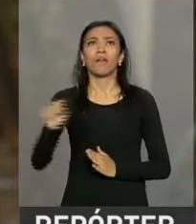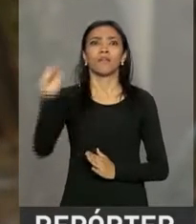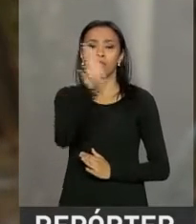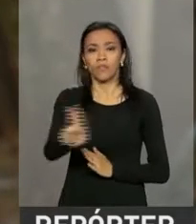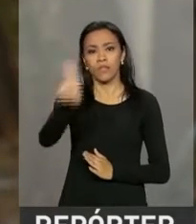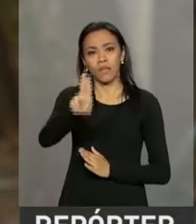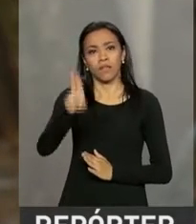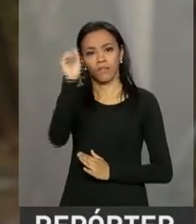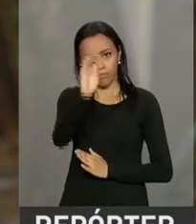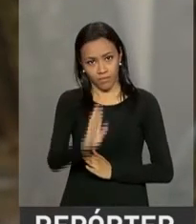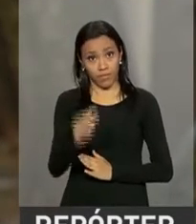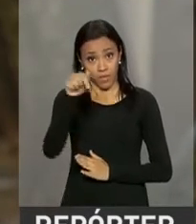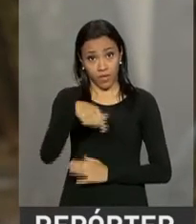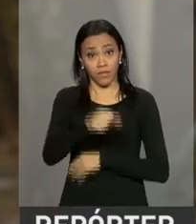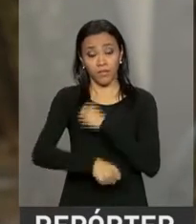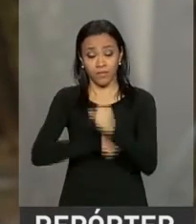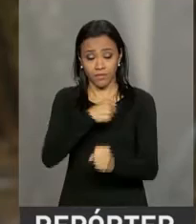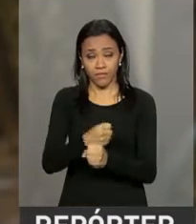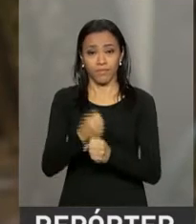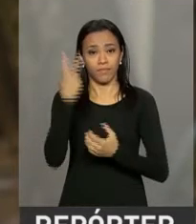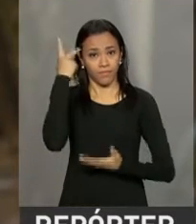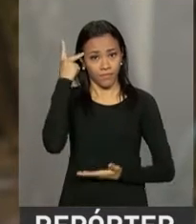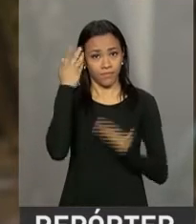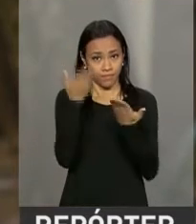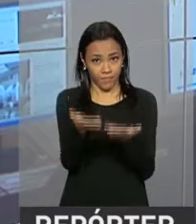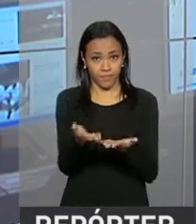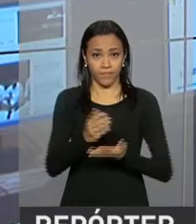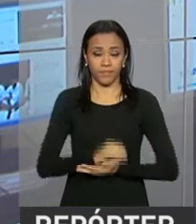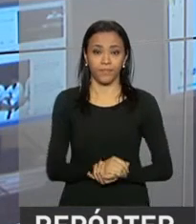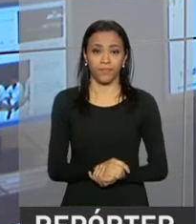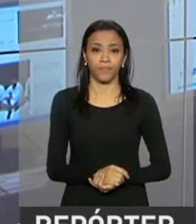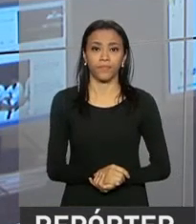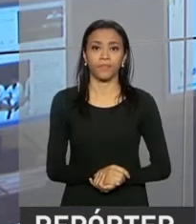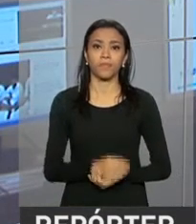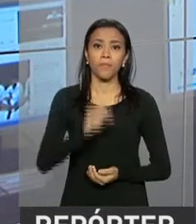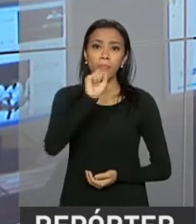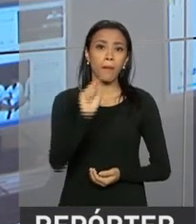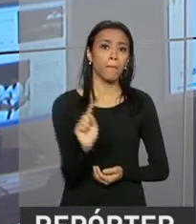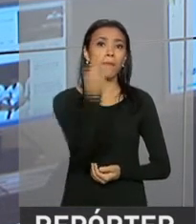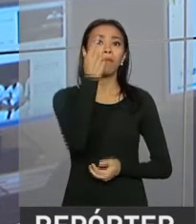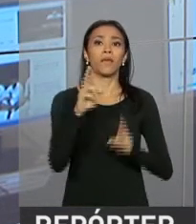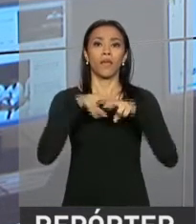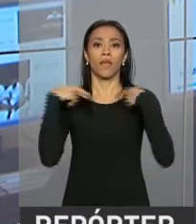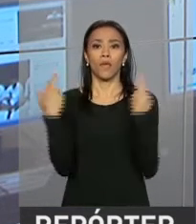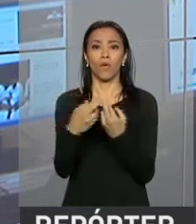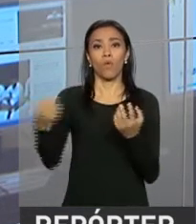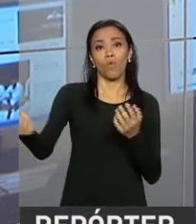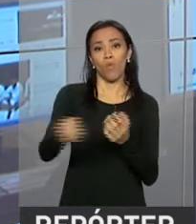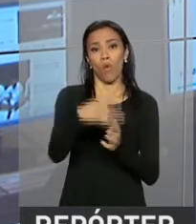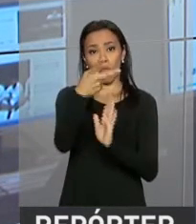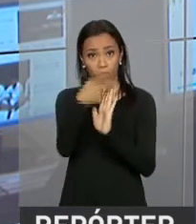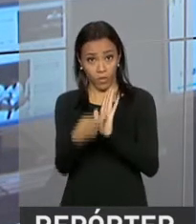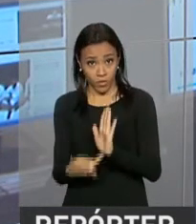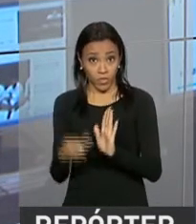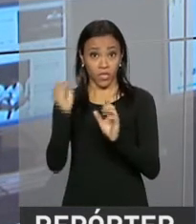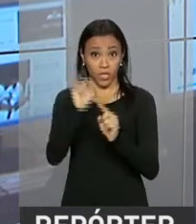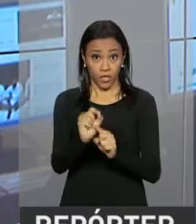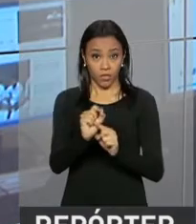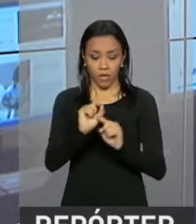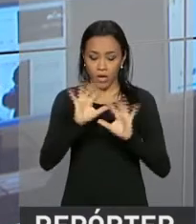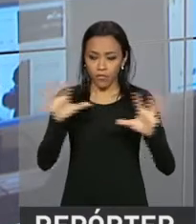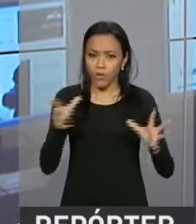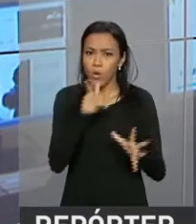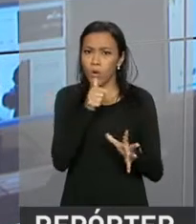neste ano de são paulo leonardo meira a primeira reunião do novo projeto de revitalização do rio são francisco